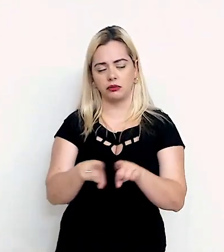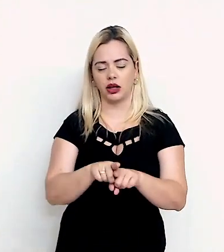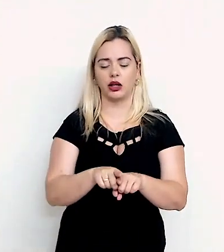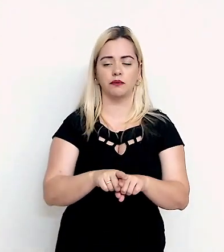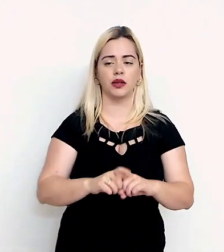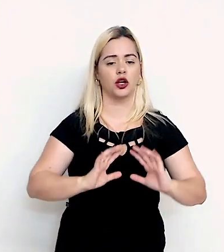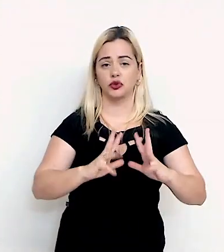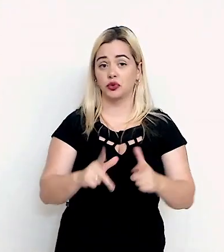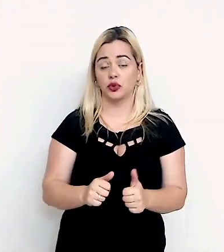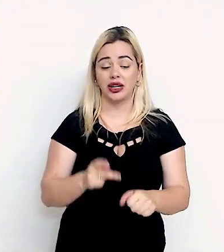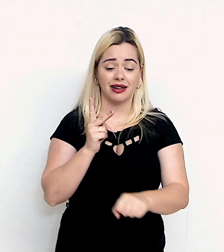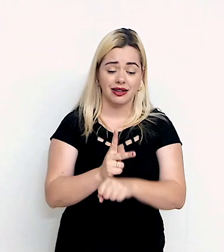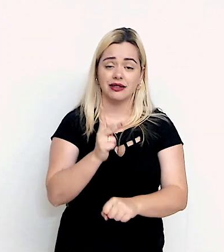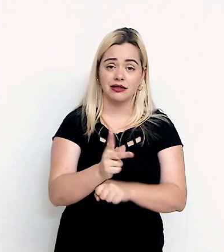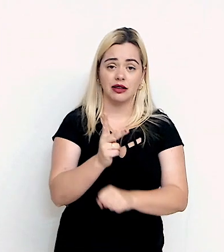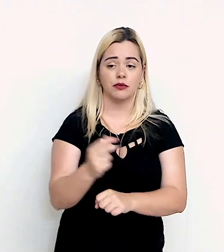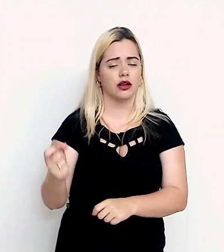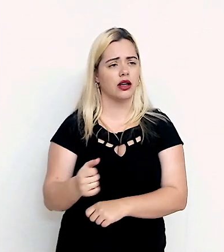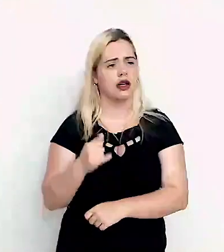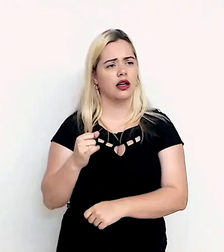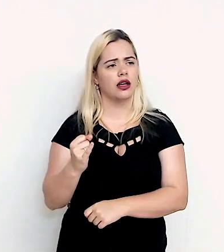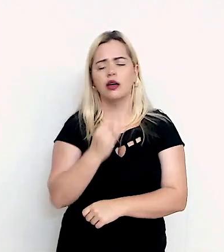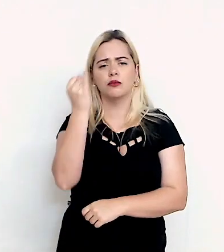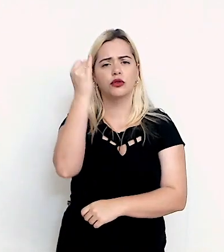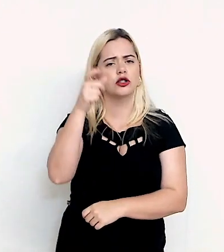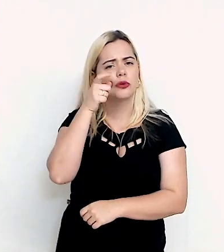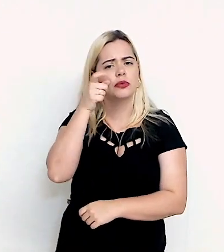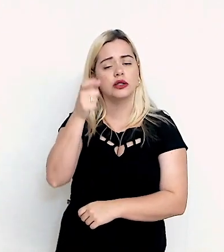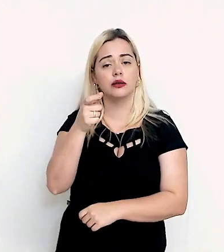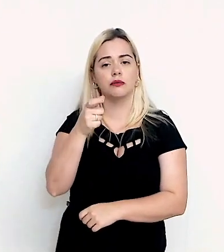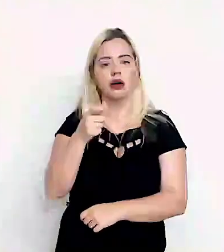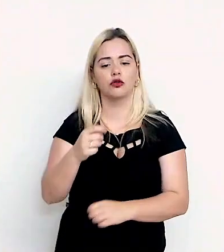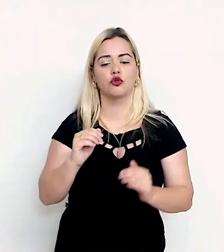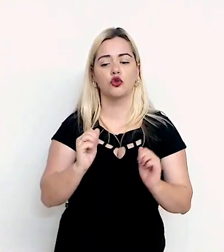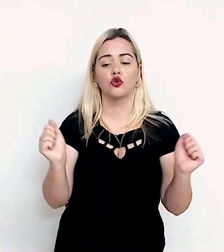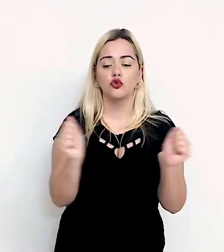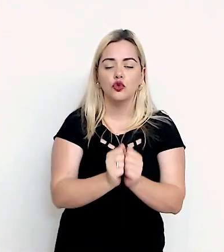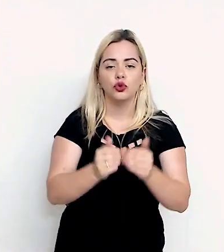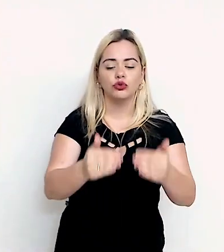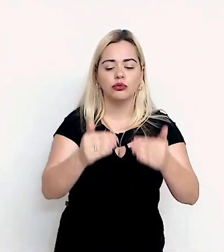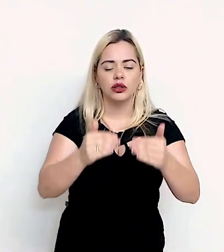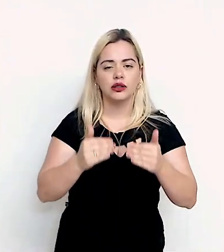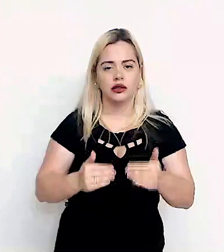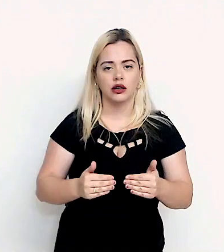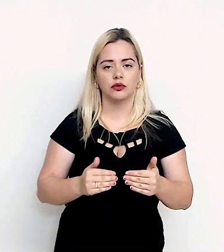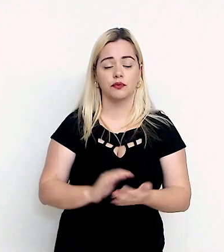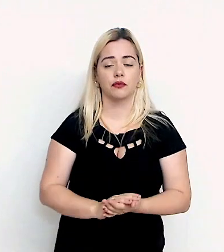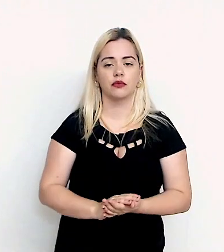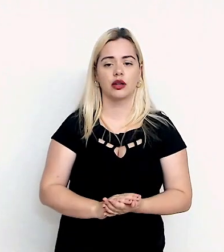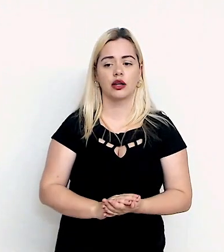vai dar uma reta sempre é uma das principais linhas já atuação do ministério é é